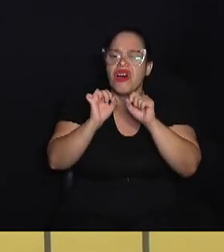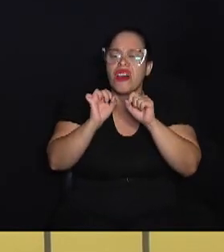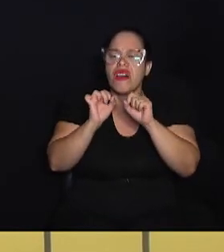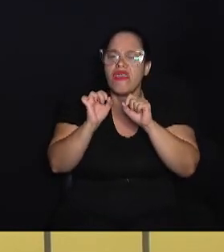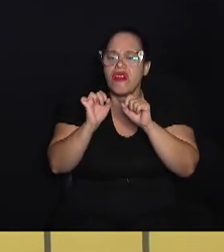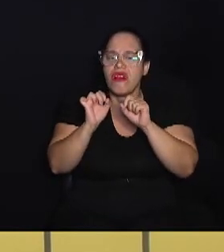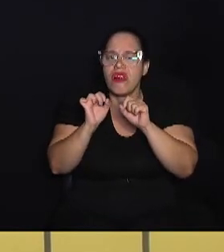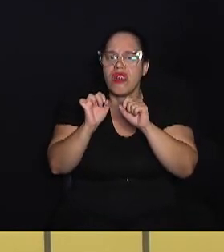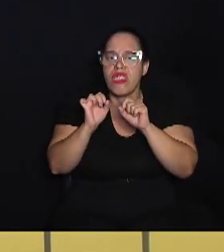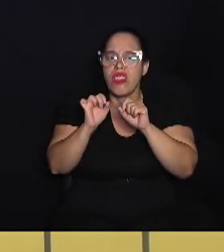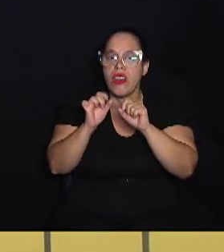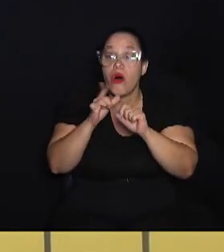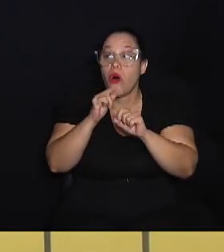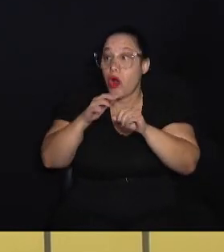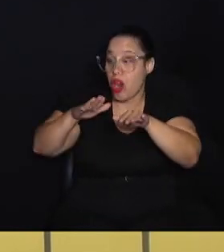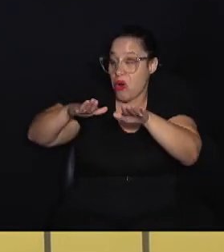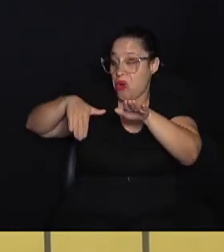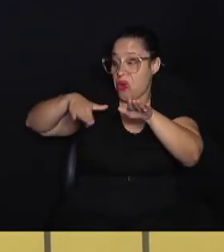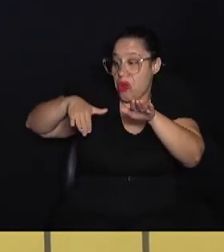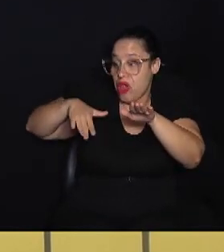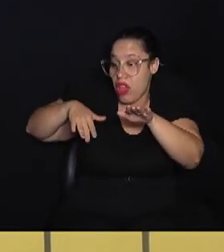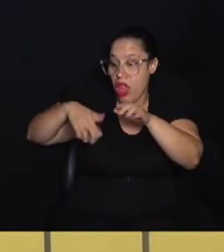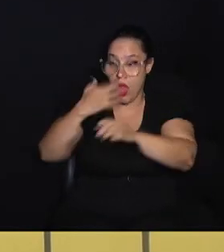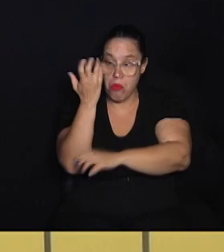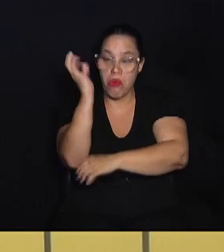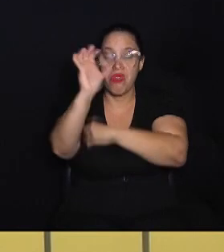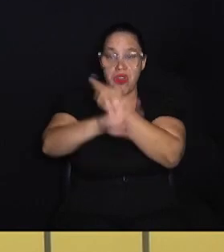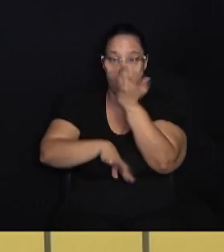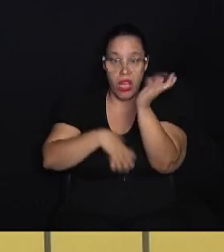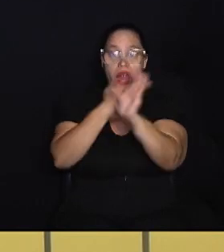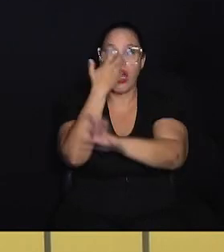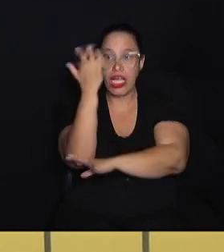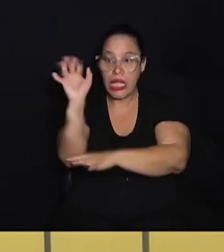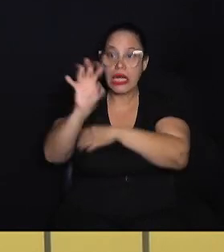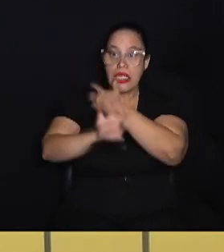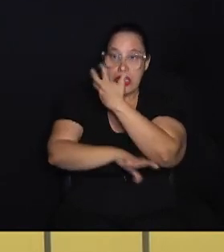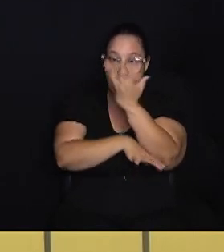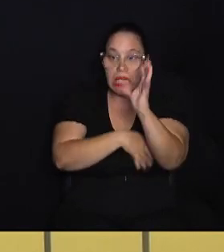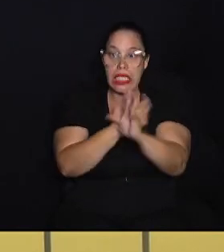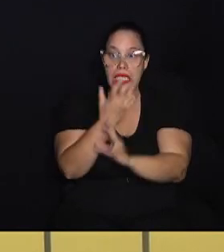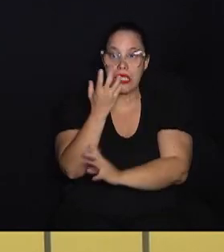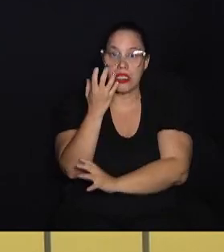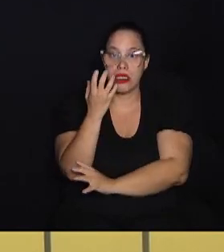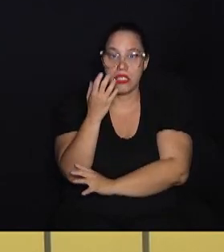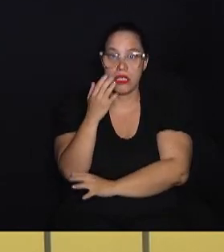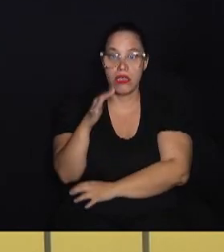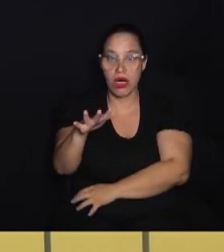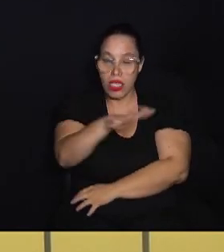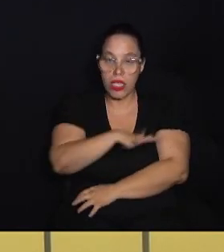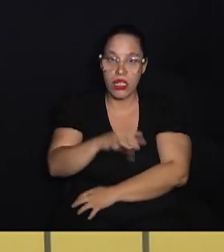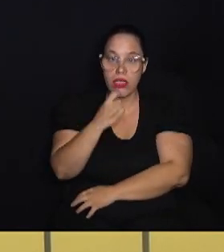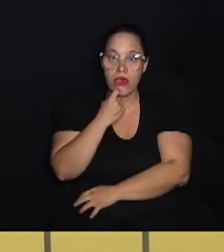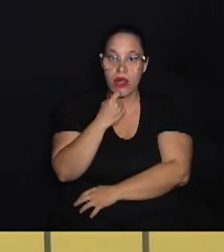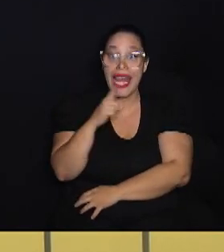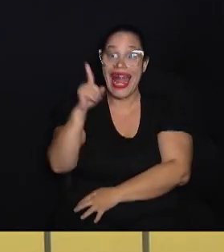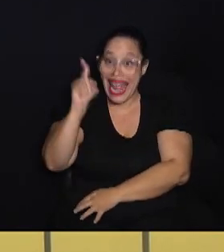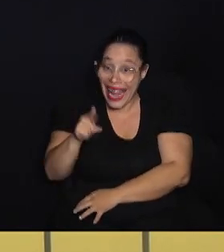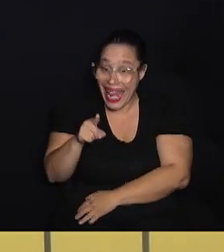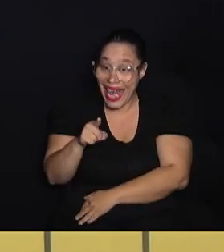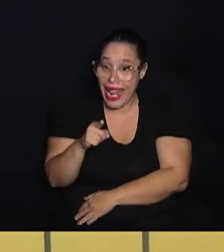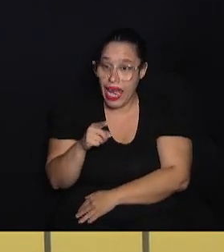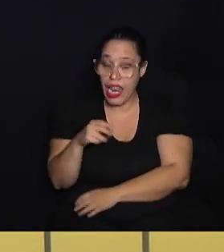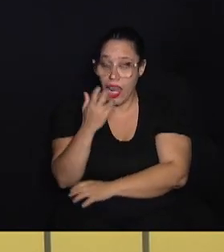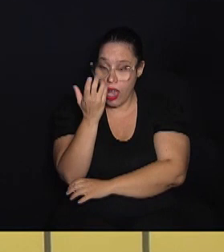pensam, é o oceano, é uma floresta, né? Mas a cidade também é um meio ambiente,